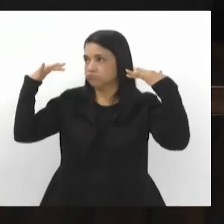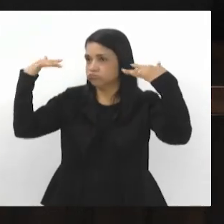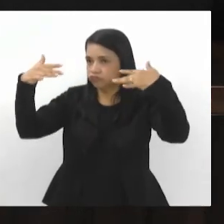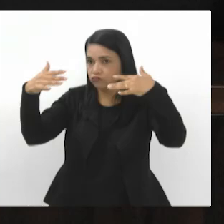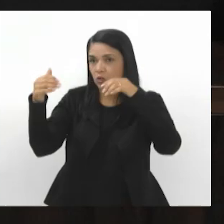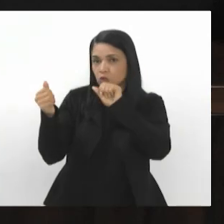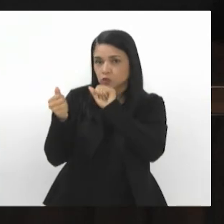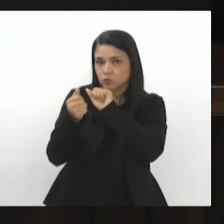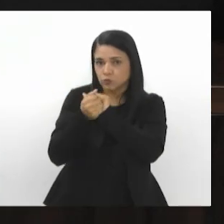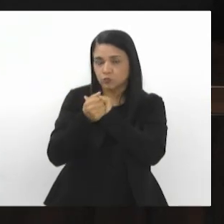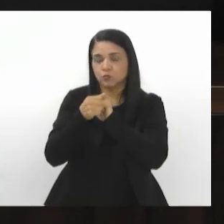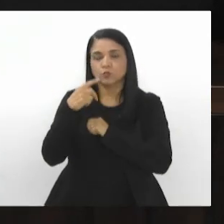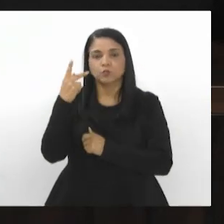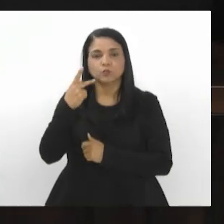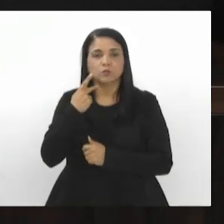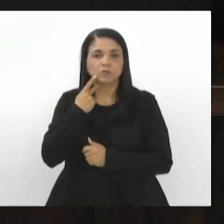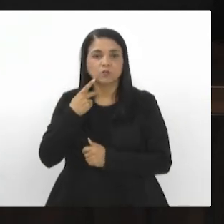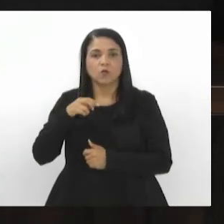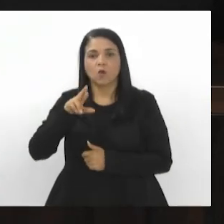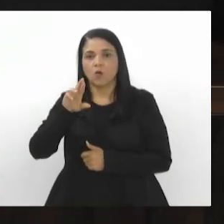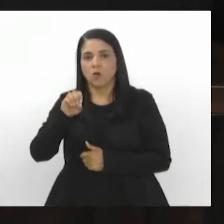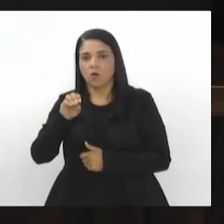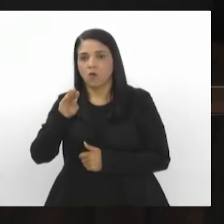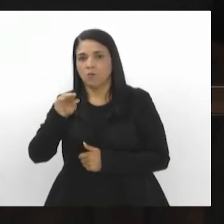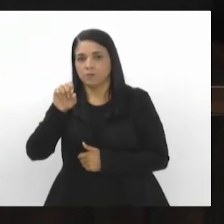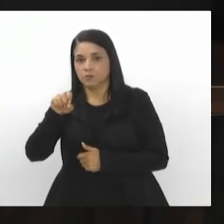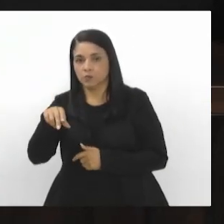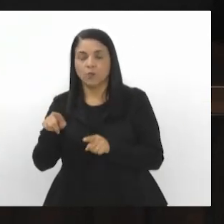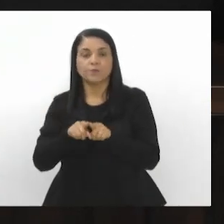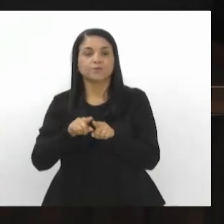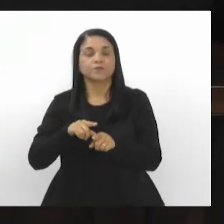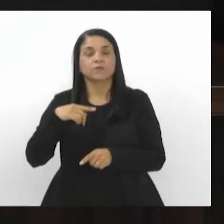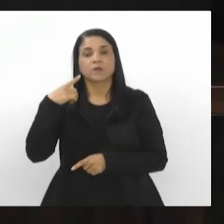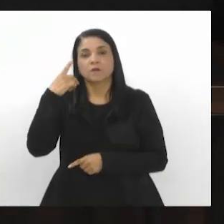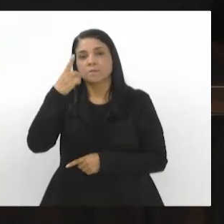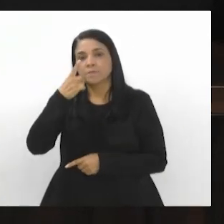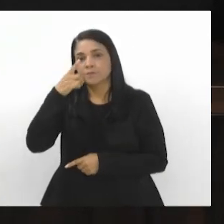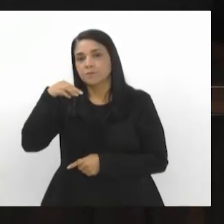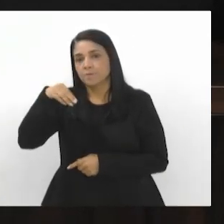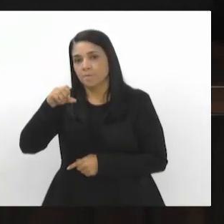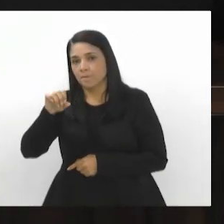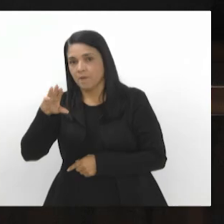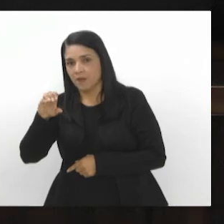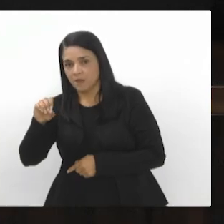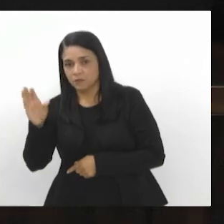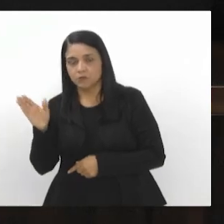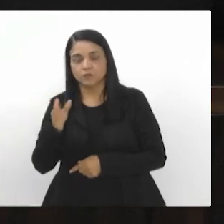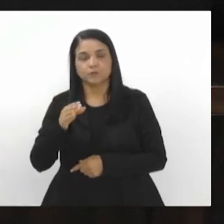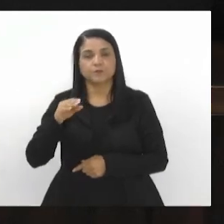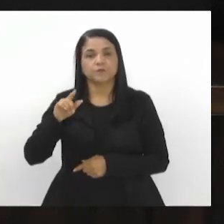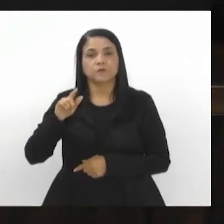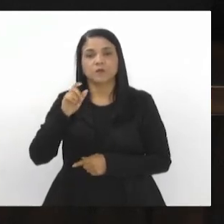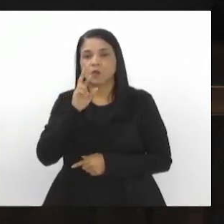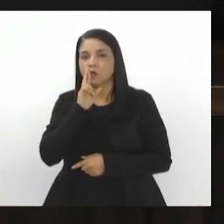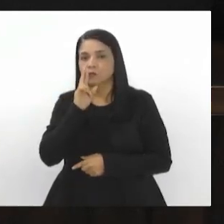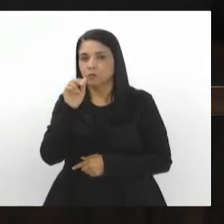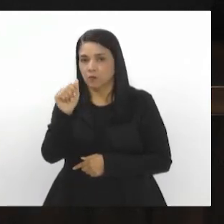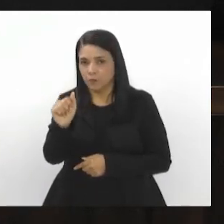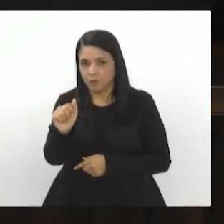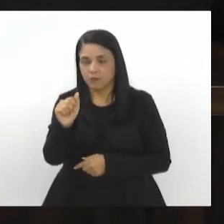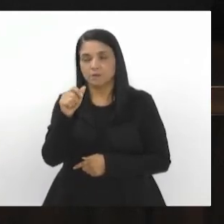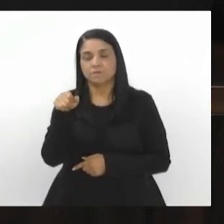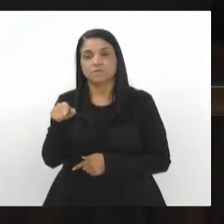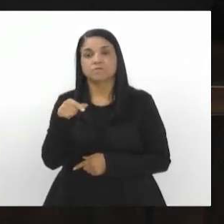junto com o doutor Robson, deixar com o Alberto também Amorim, que são os PLs, os autores dos PLs, a gente faz uma reunião